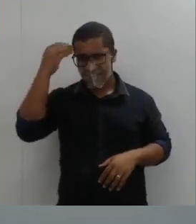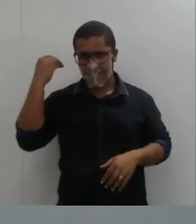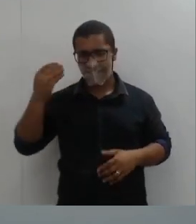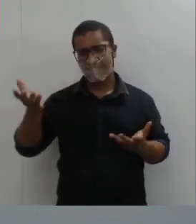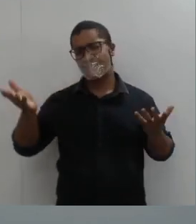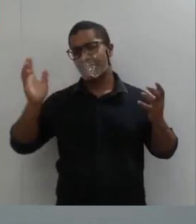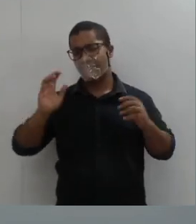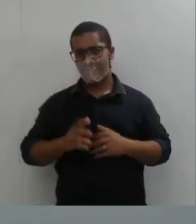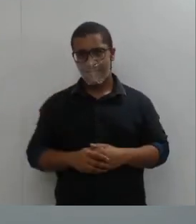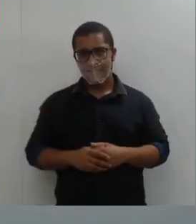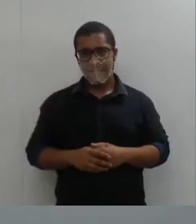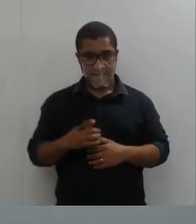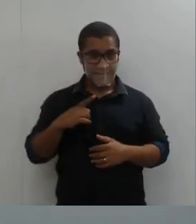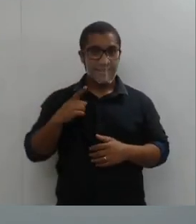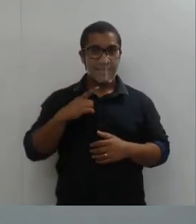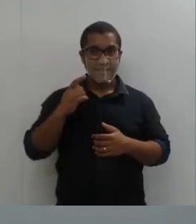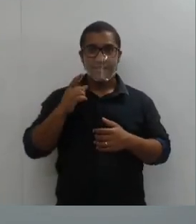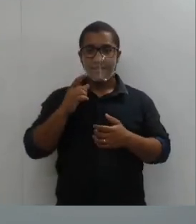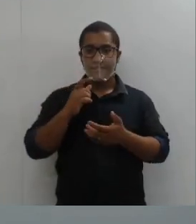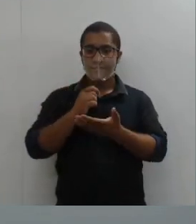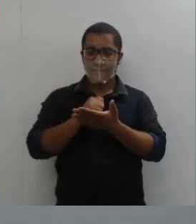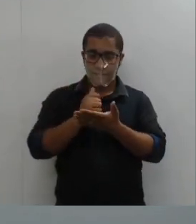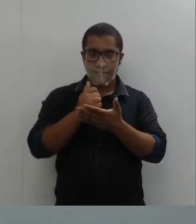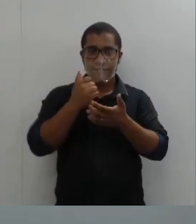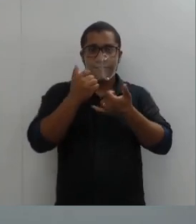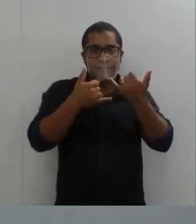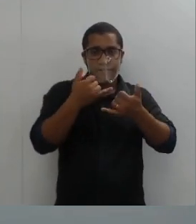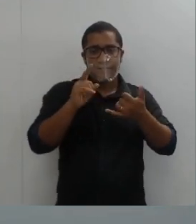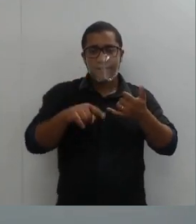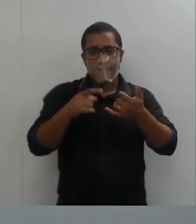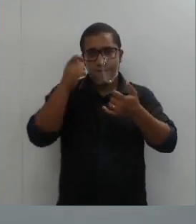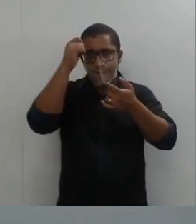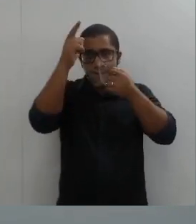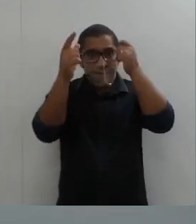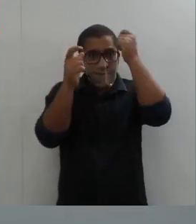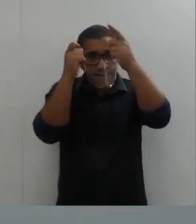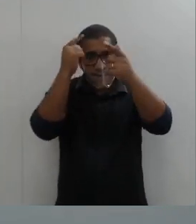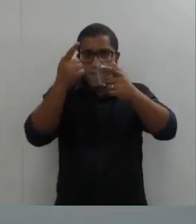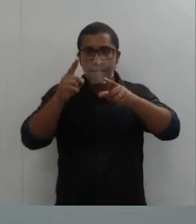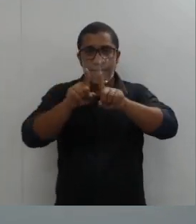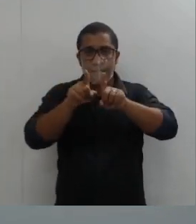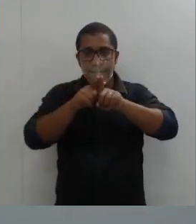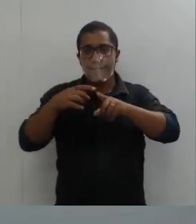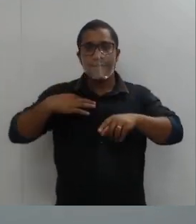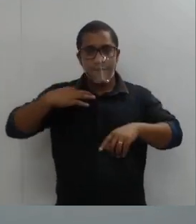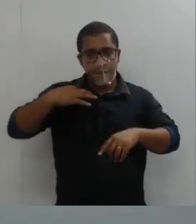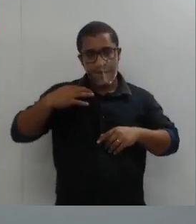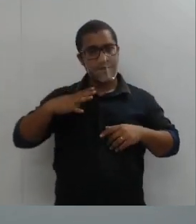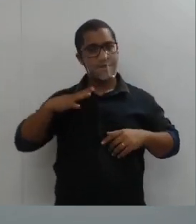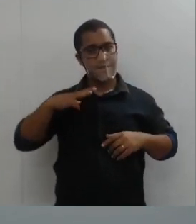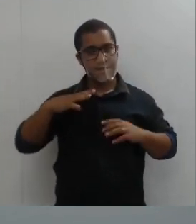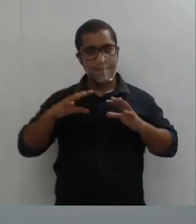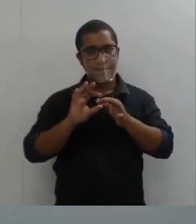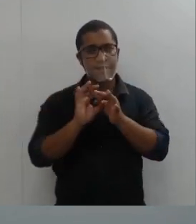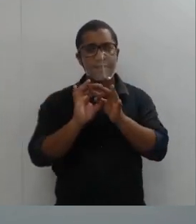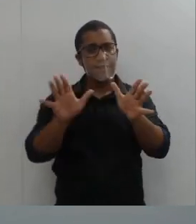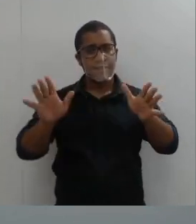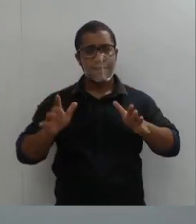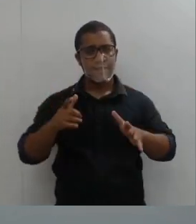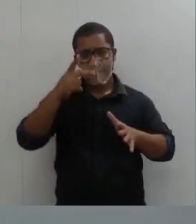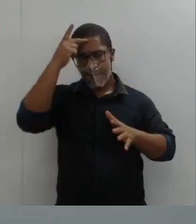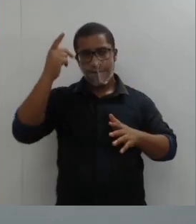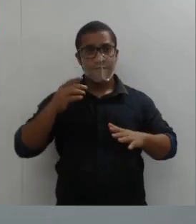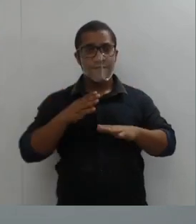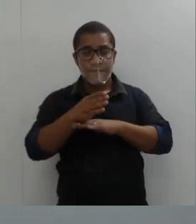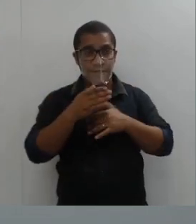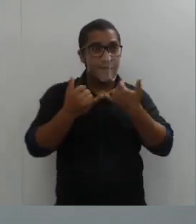os jogos eles são criativos e eles são voluntários. Então as pessoas normalmente vão brincar porque eles